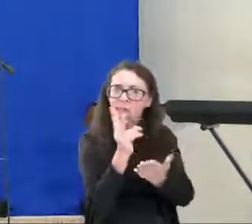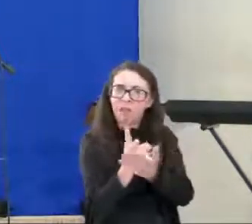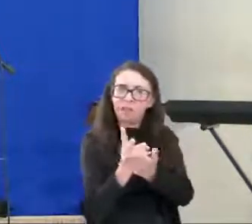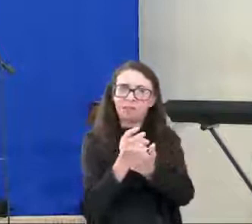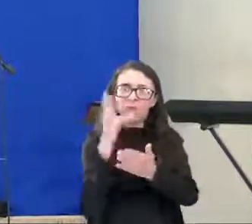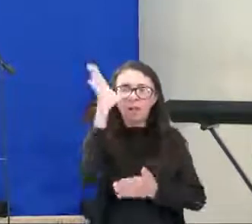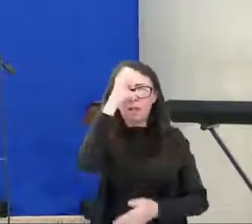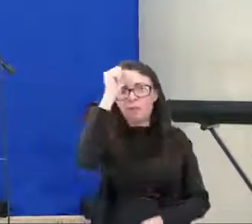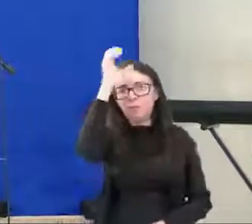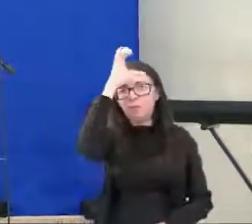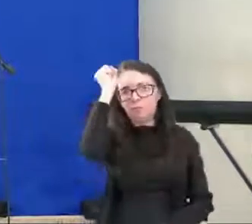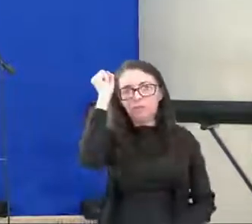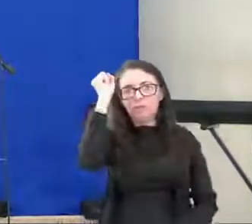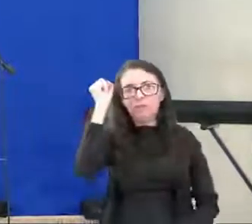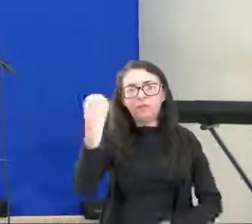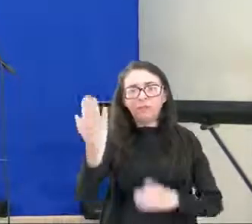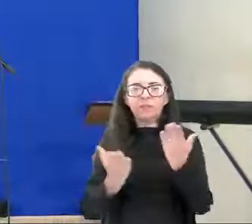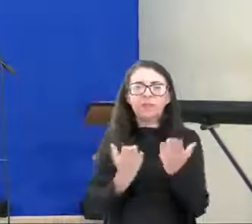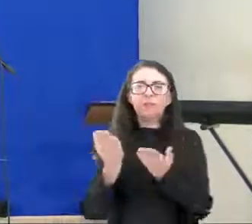corpo.